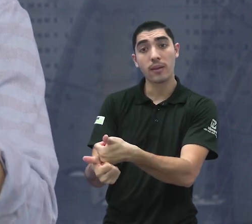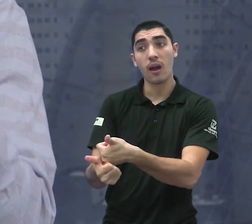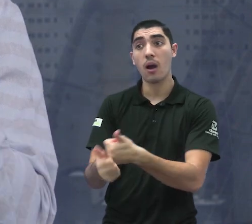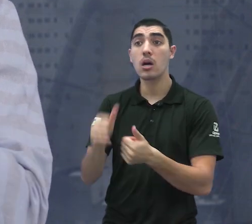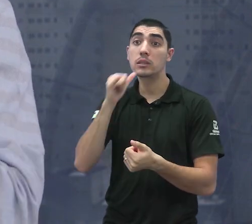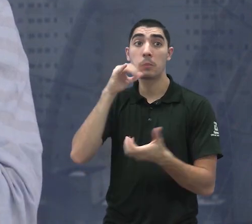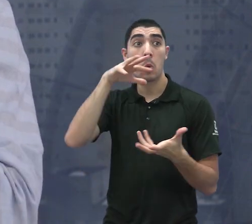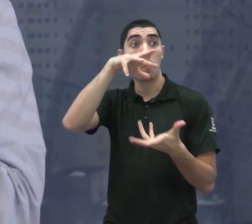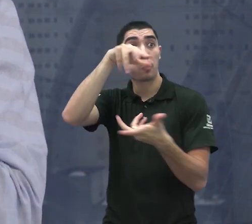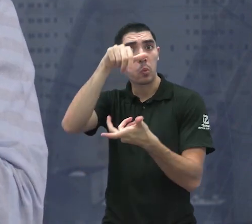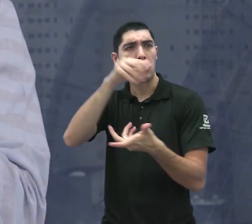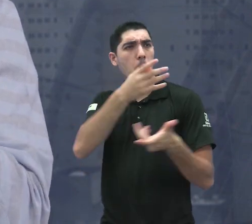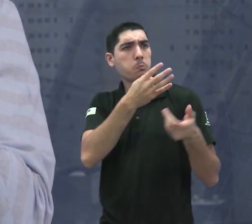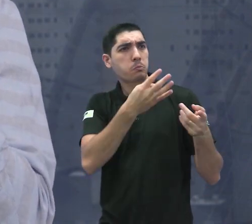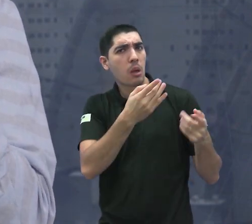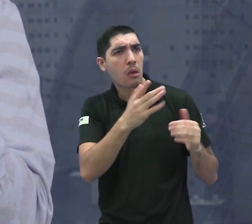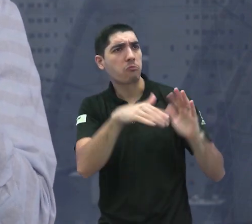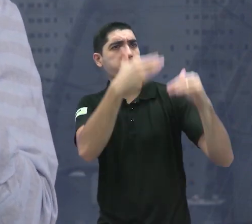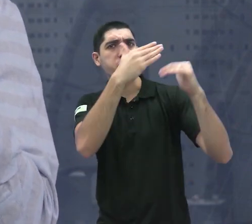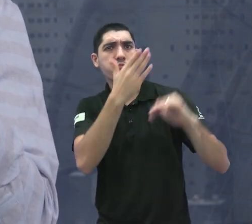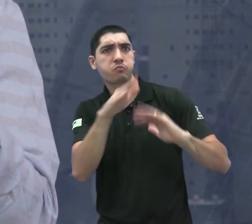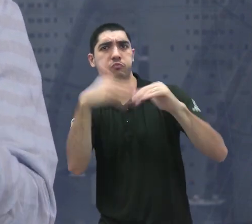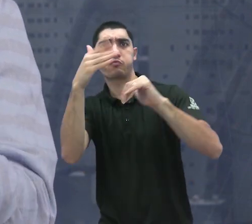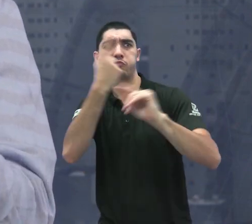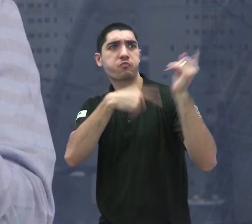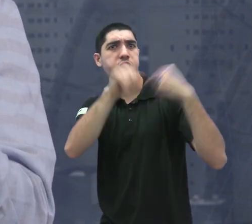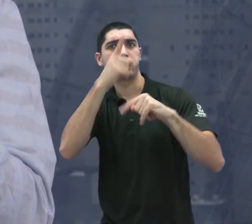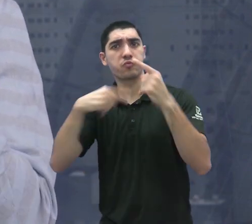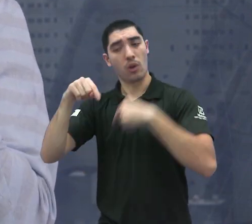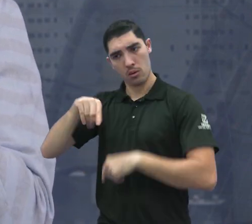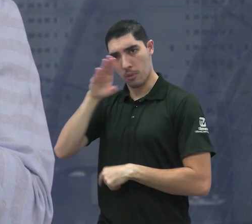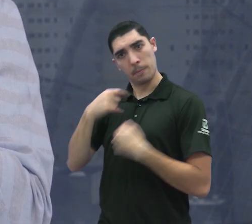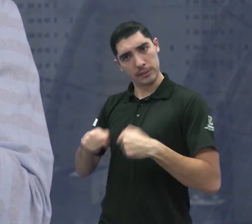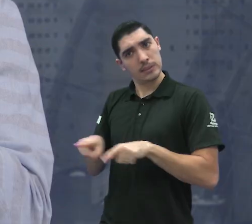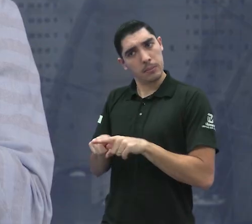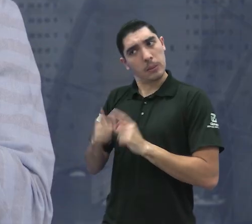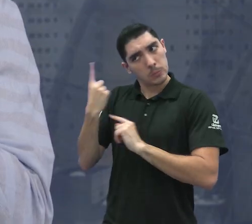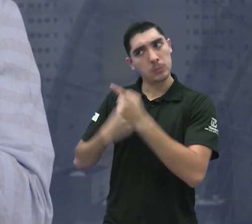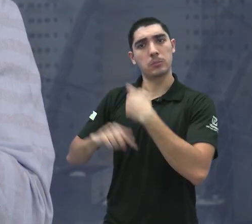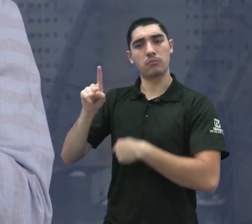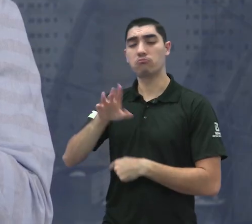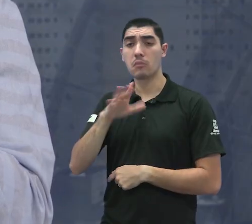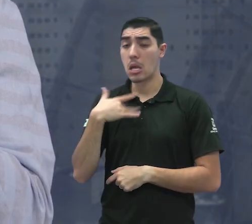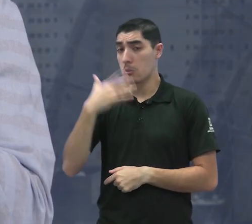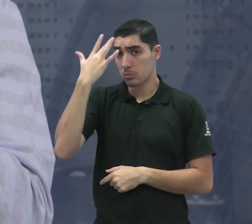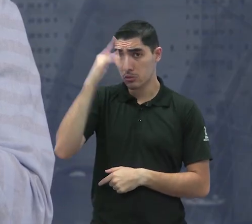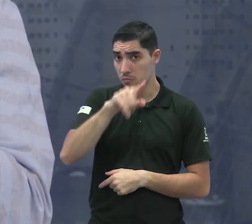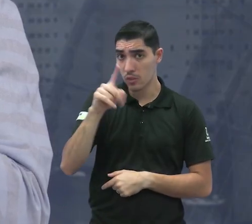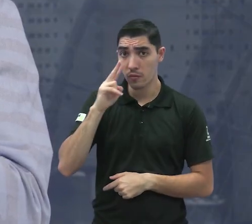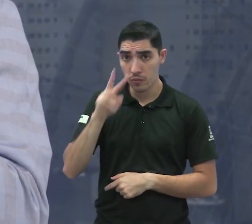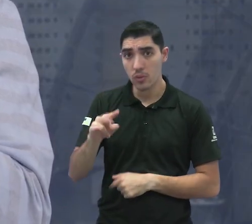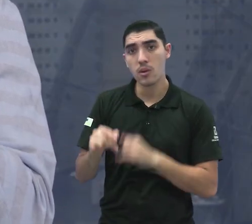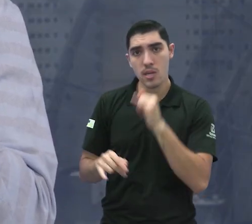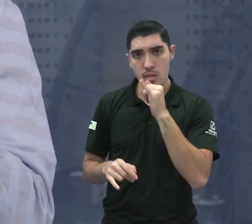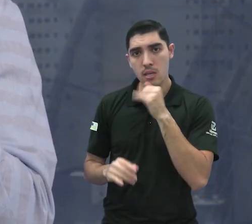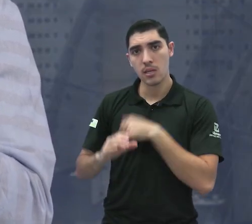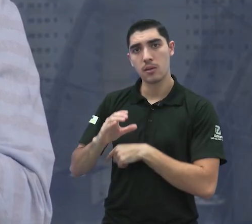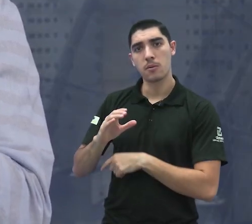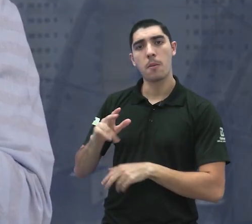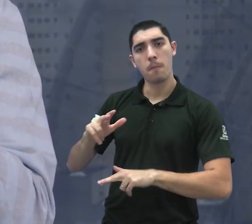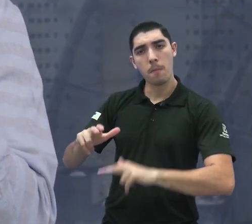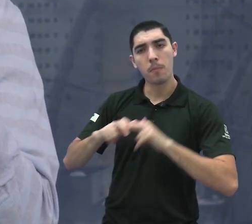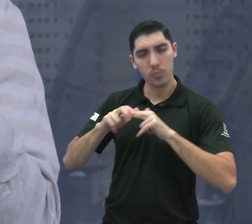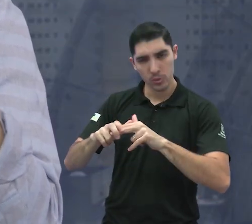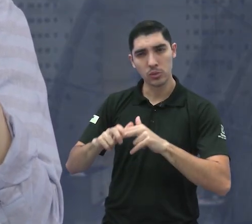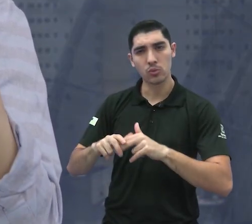mundo. Não sei se todo mundo chegou aqui a ver, mas recentemente o Xi Jinping e Vladimir Putin